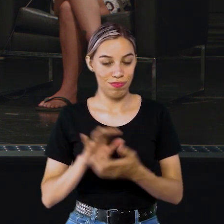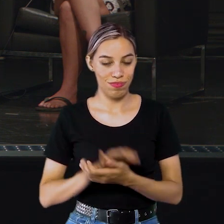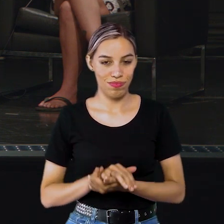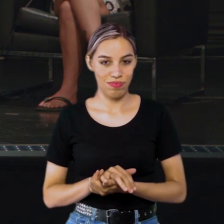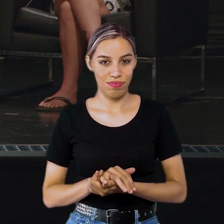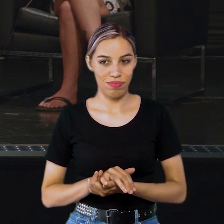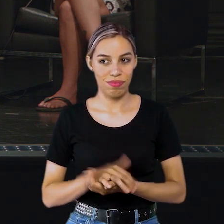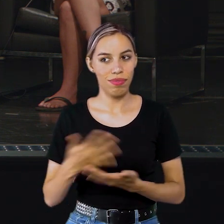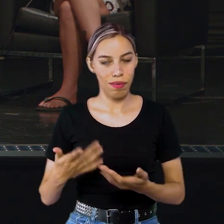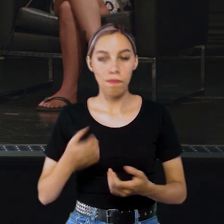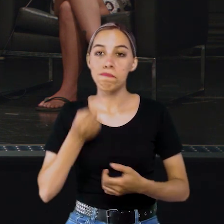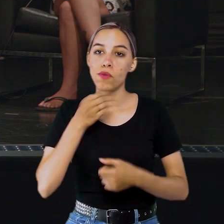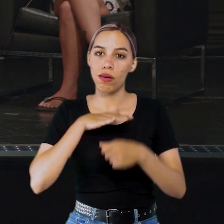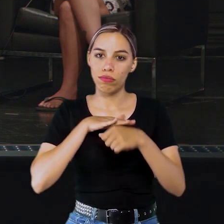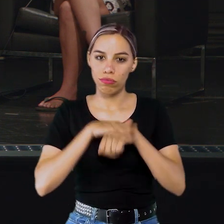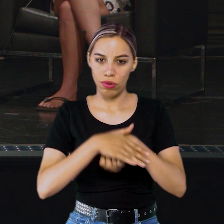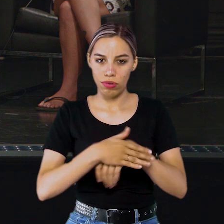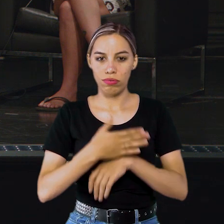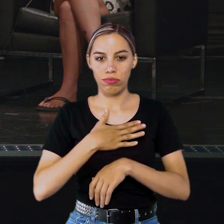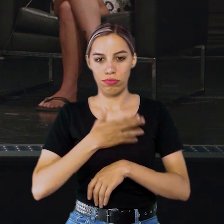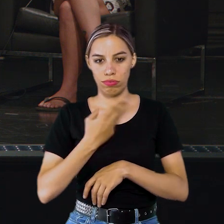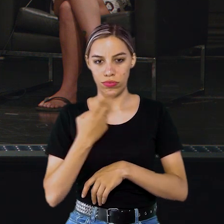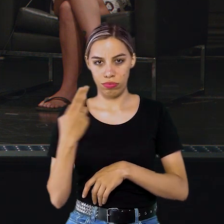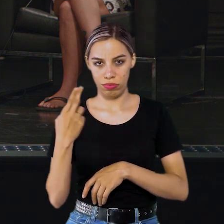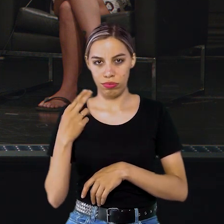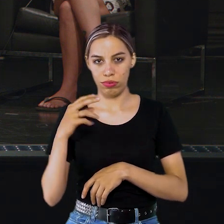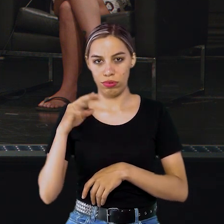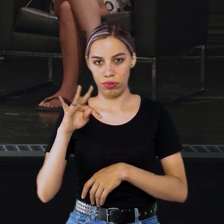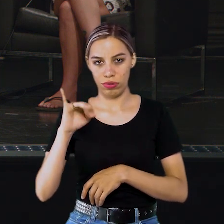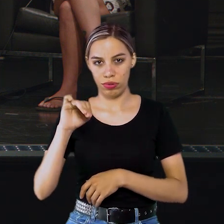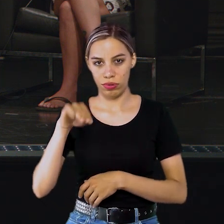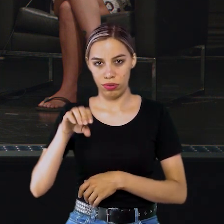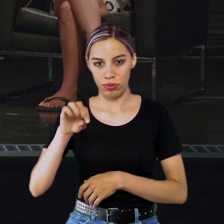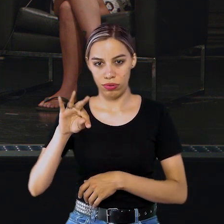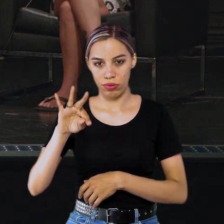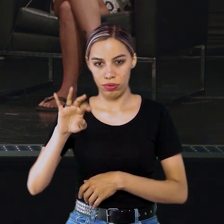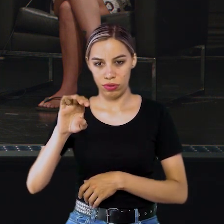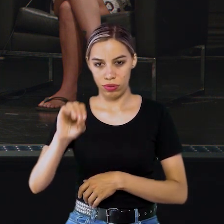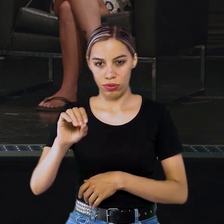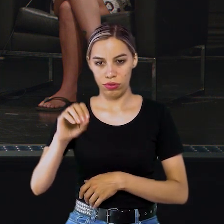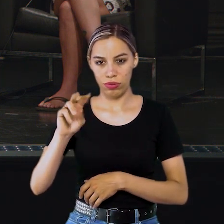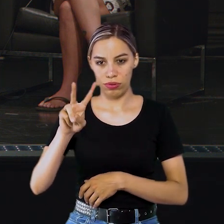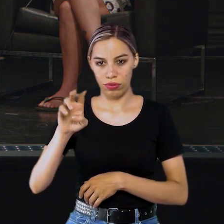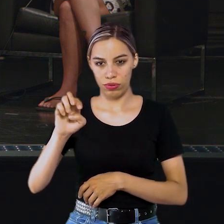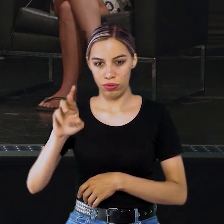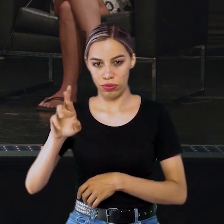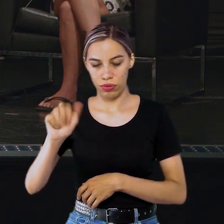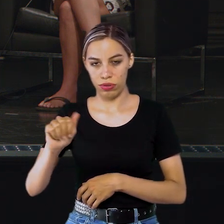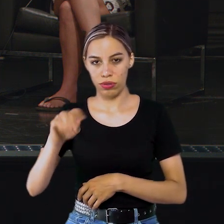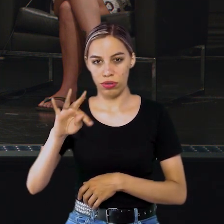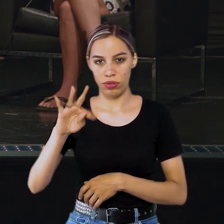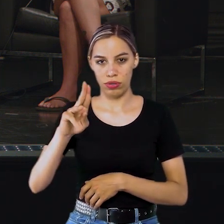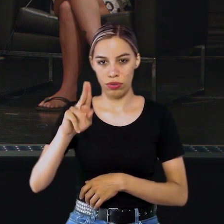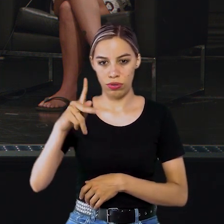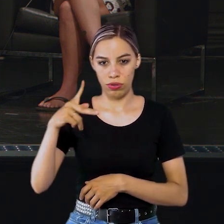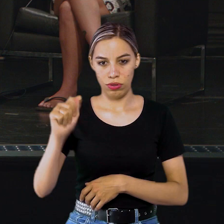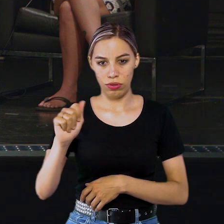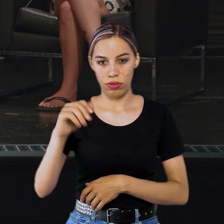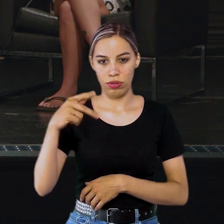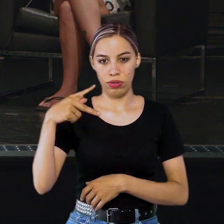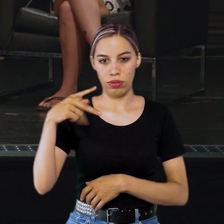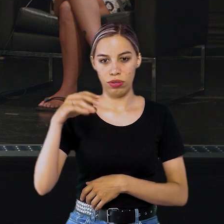Boa noite, sou Timóteo Verato, PAN, Papiguá. Eu sou